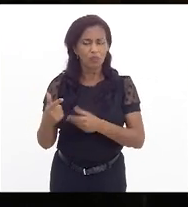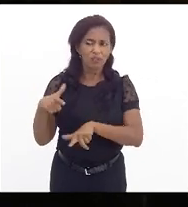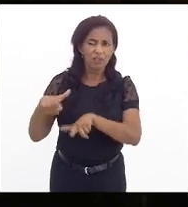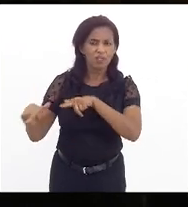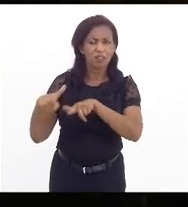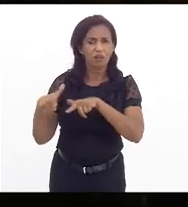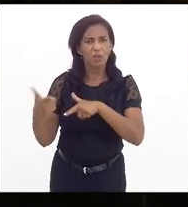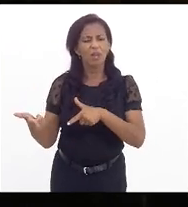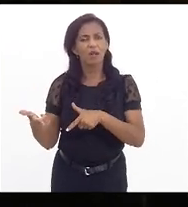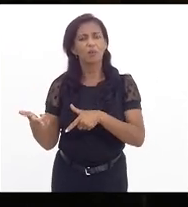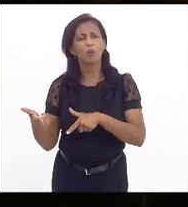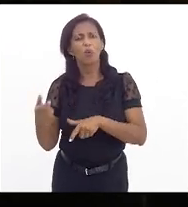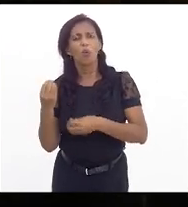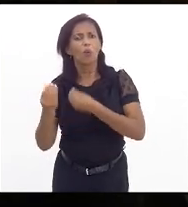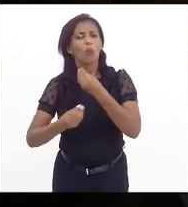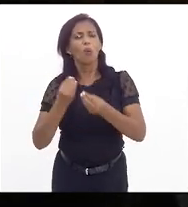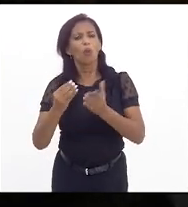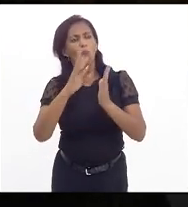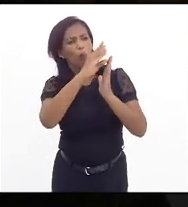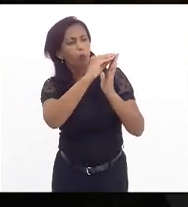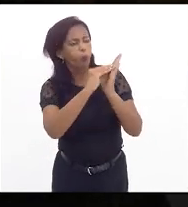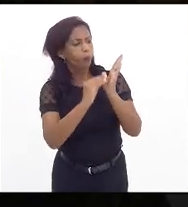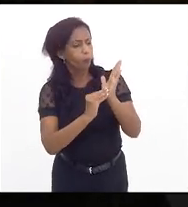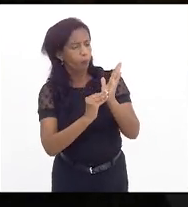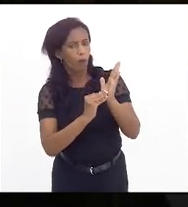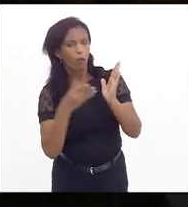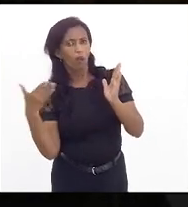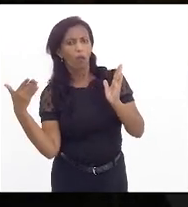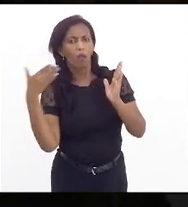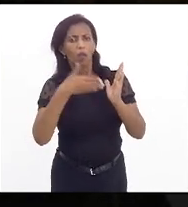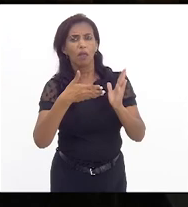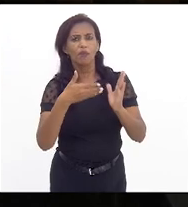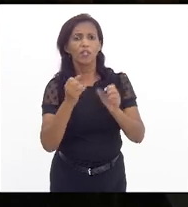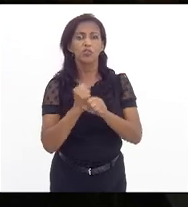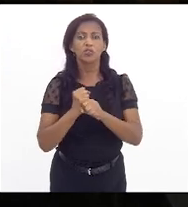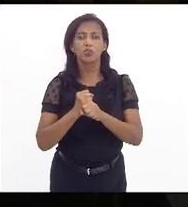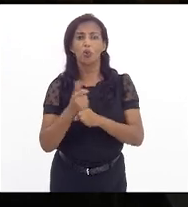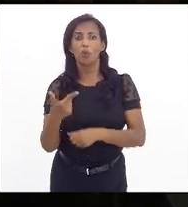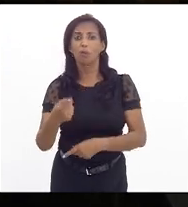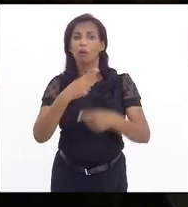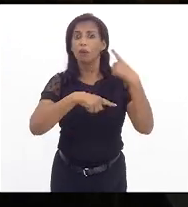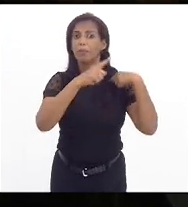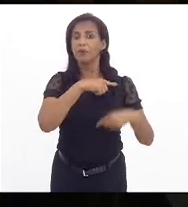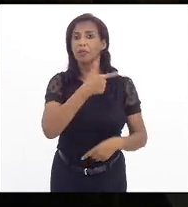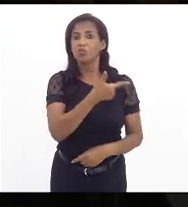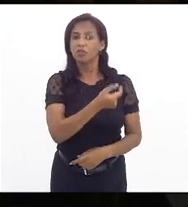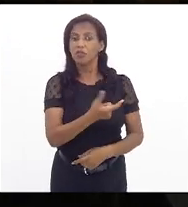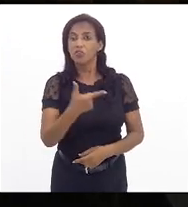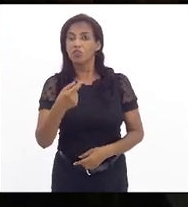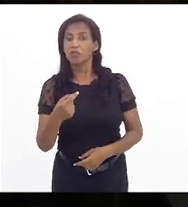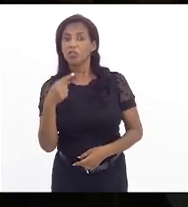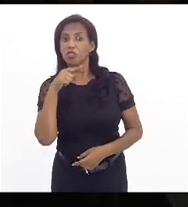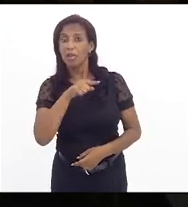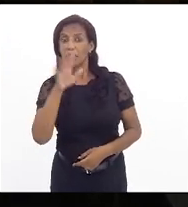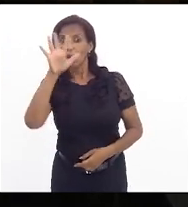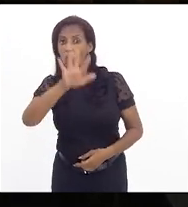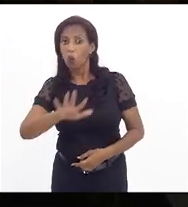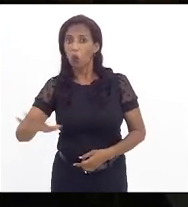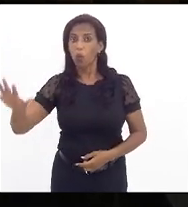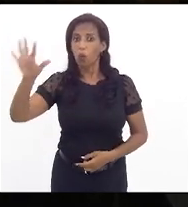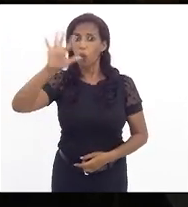trabalhado o conteúdo referente ao ano letivo de 2020, esse é o cenário